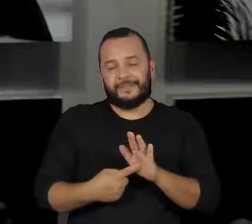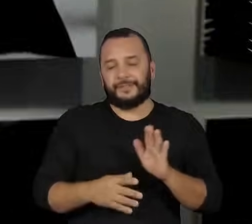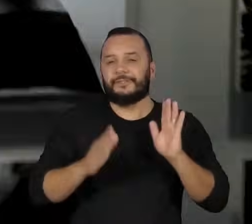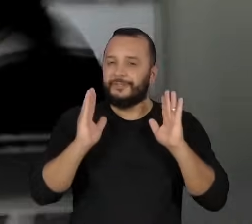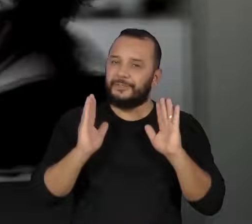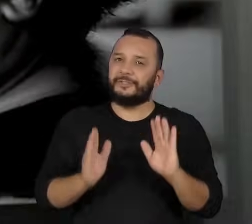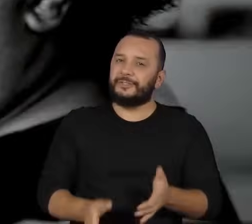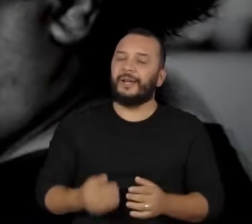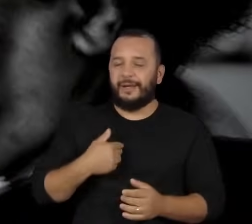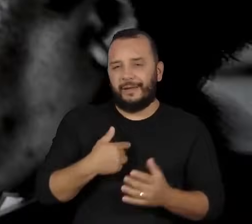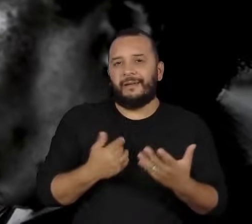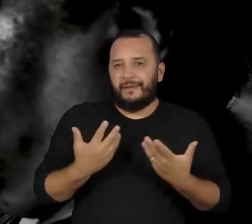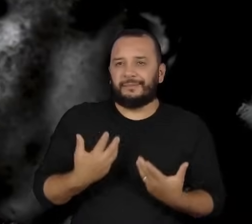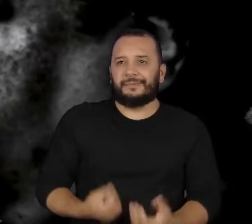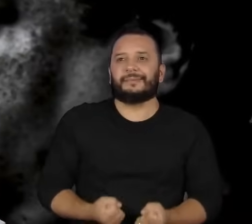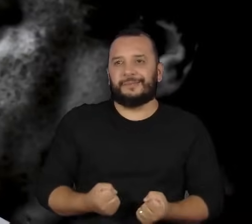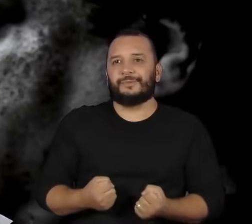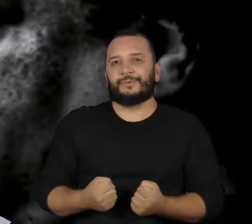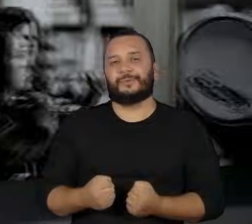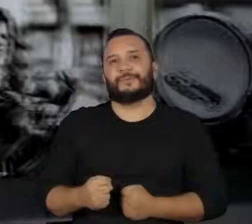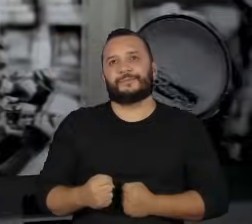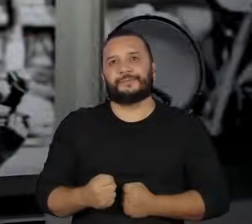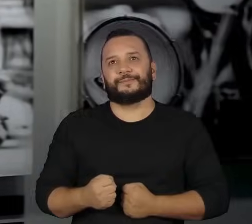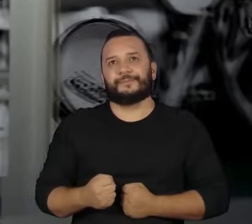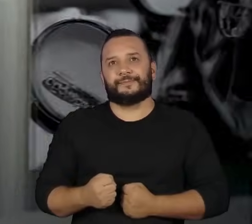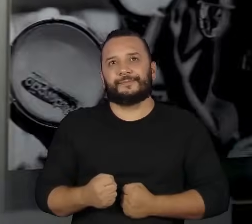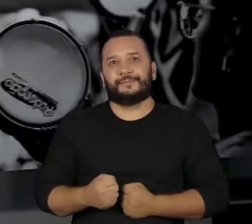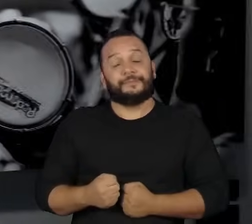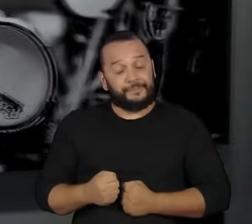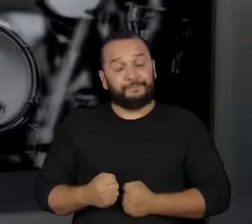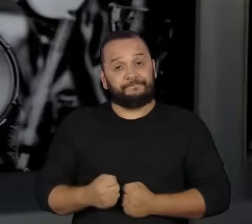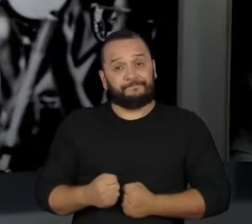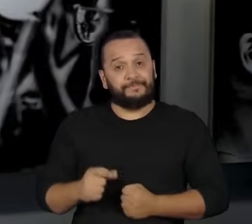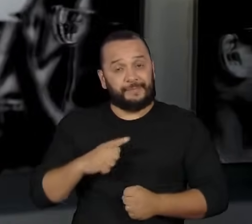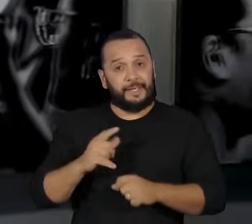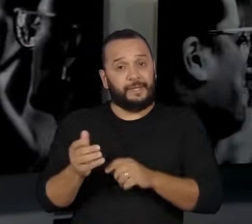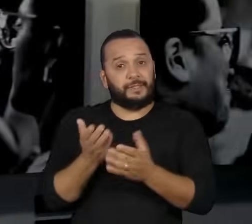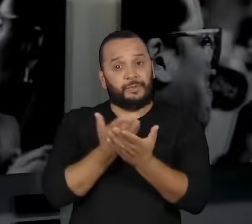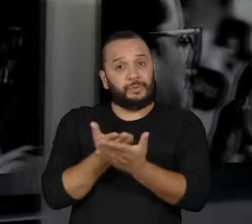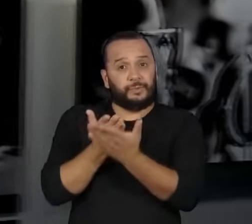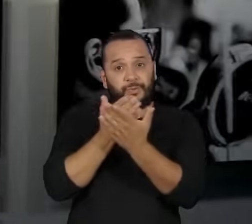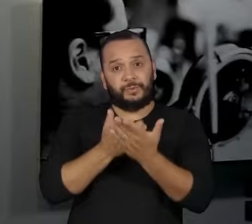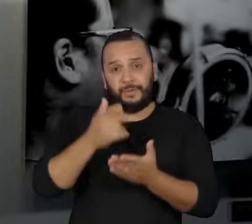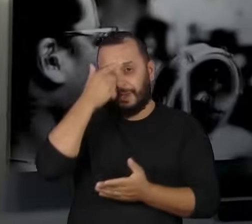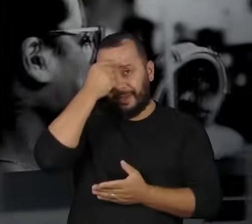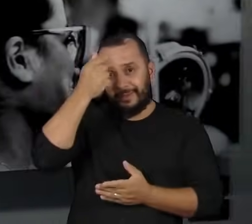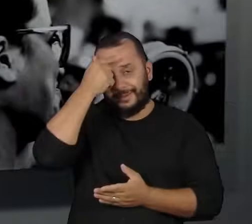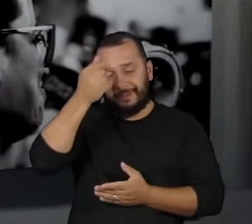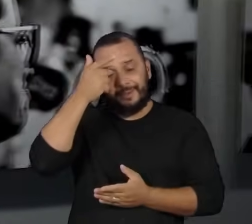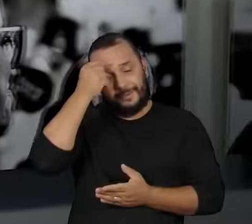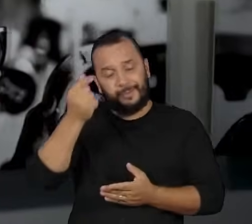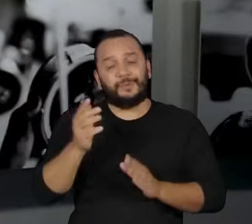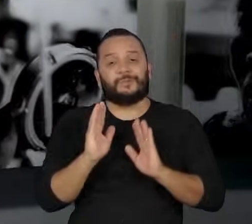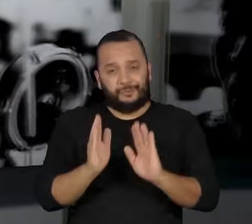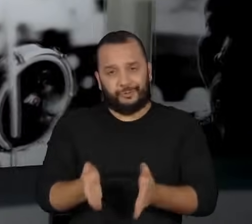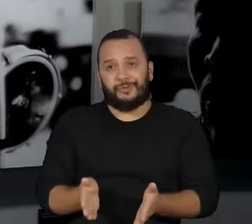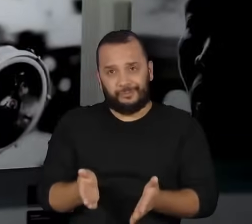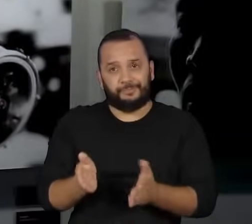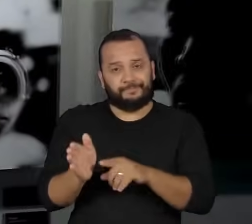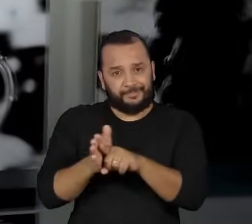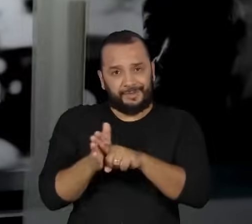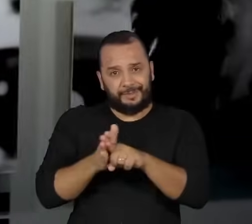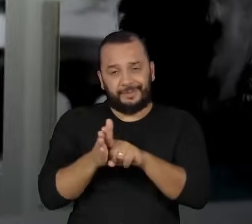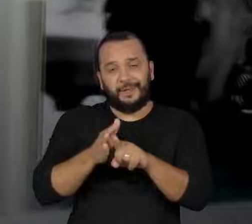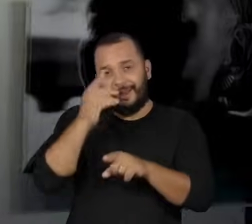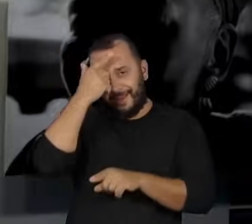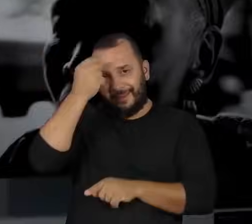é reconhecida, inclusive a partir de estudos acadêmicos sérios. Então,